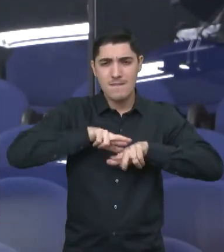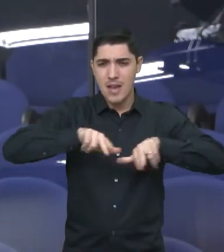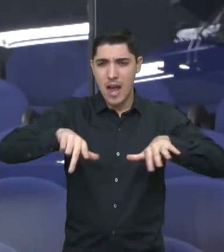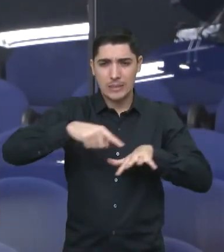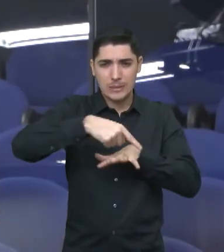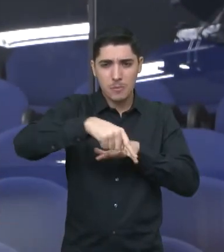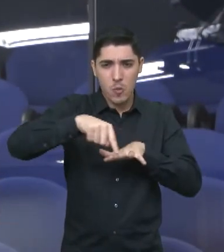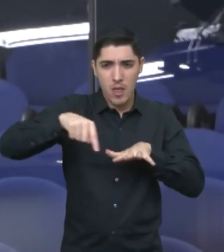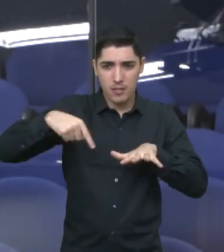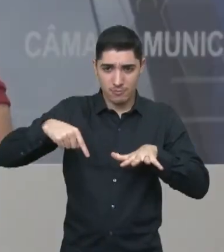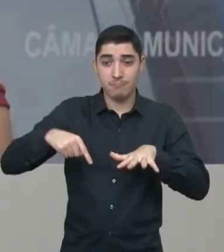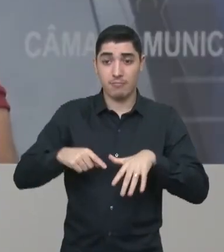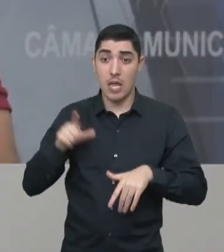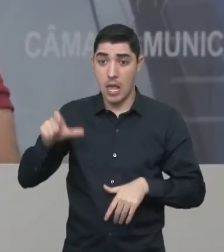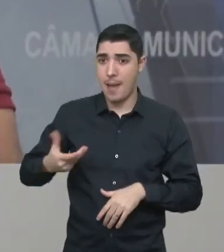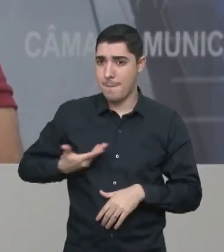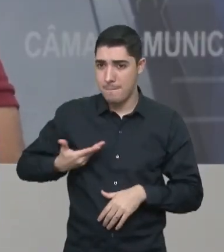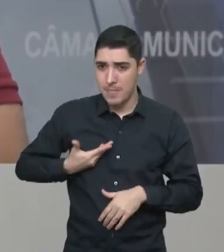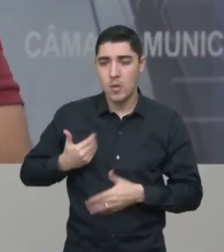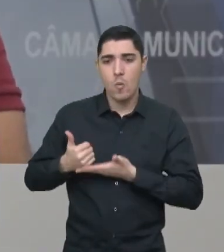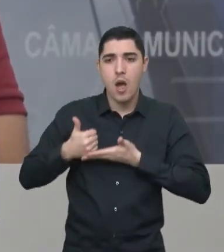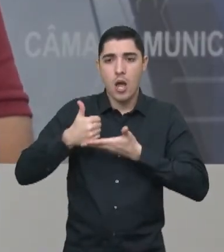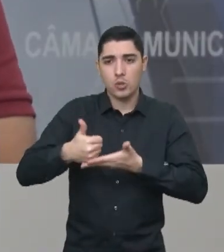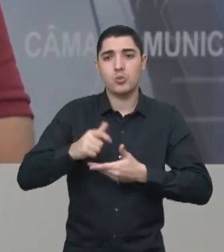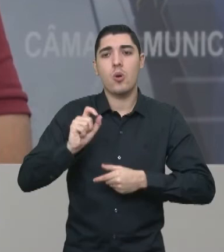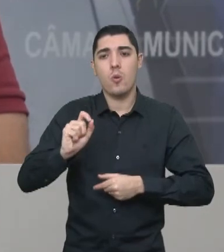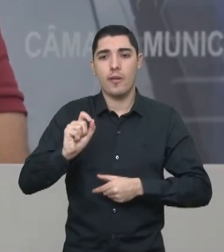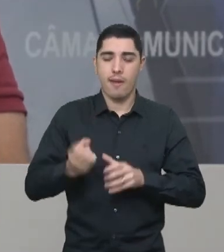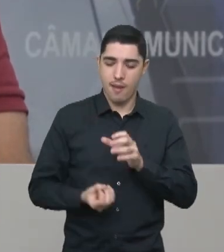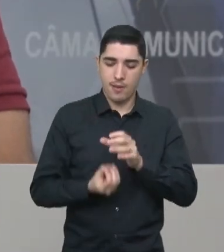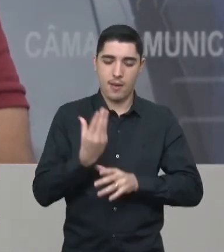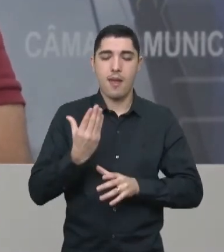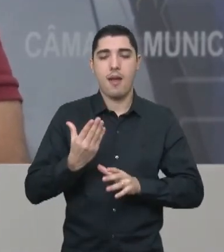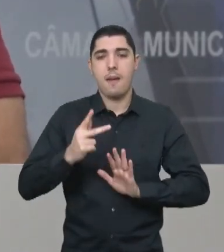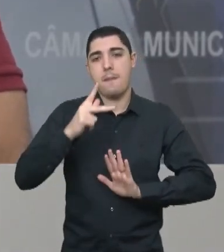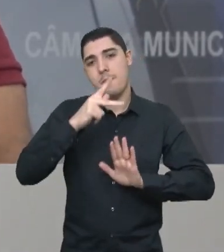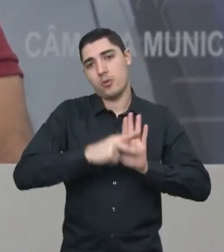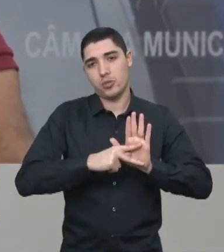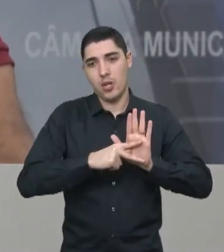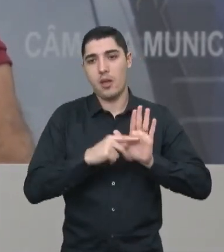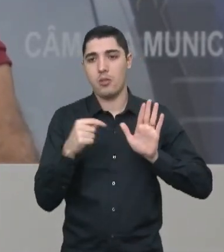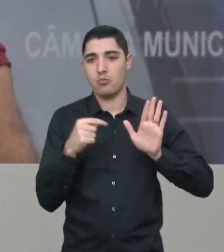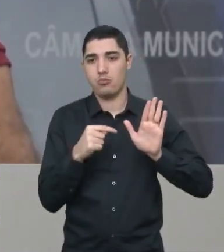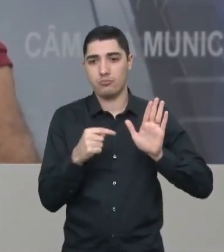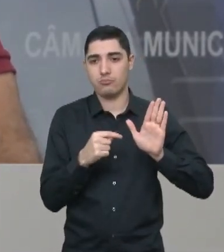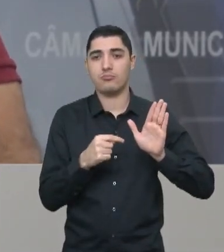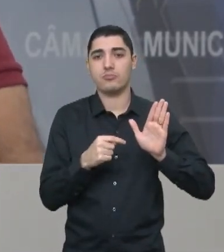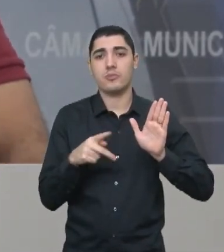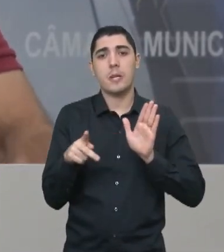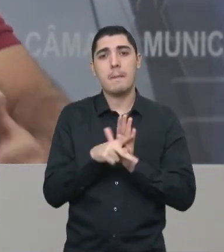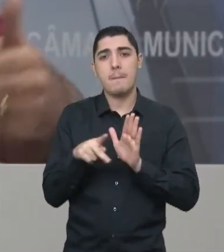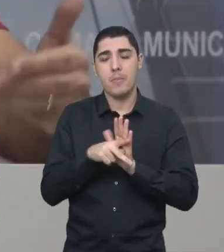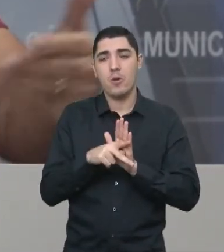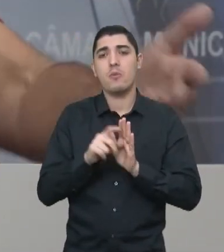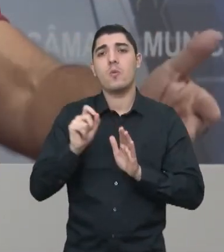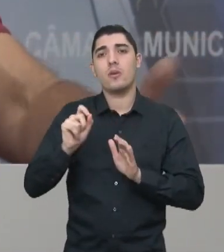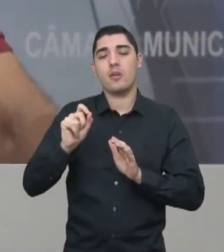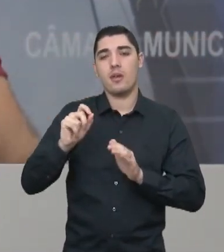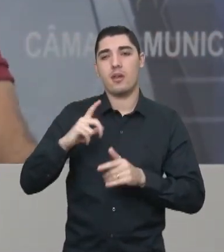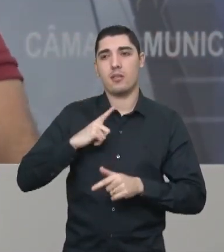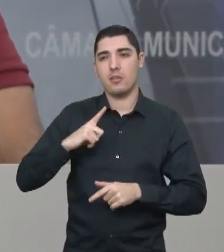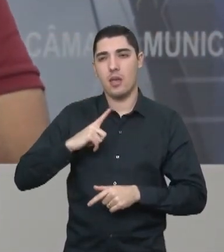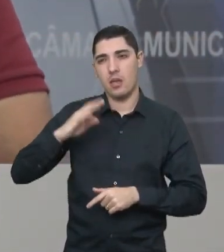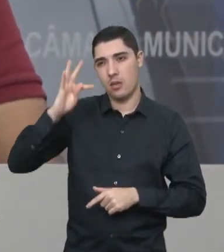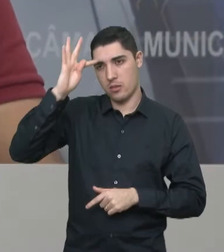amigo nosso, ajudou a gente a criar aqui o projeto, né, do transtorno de déficit de